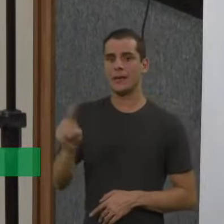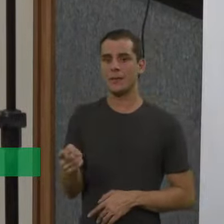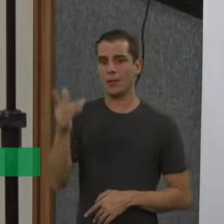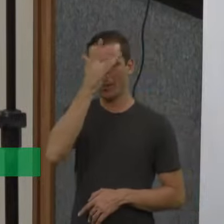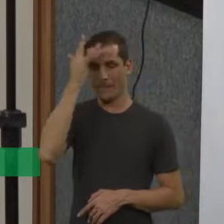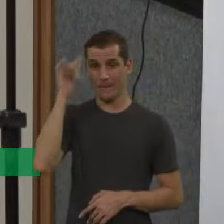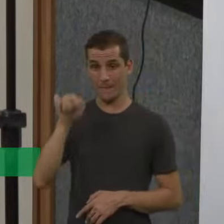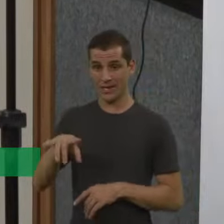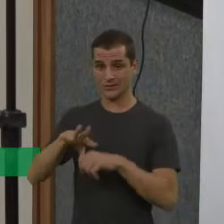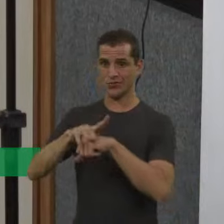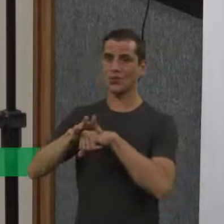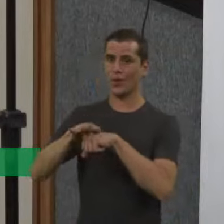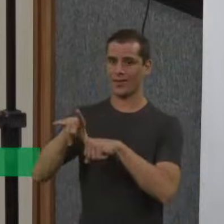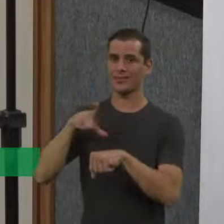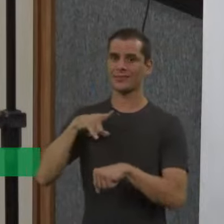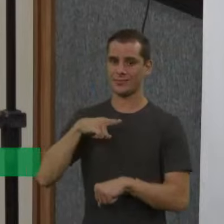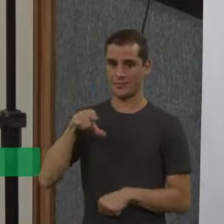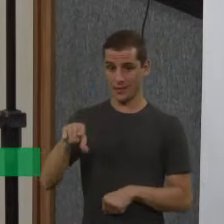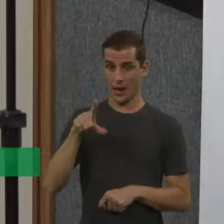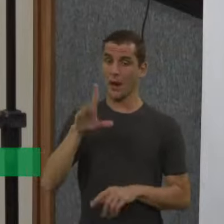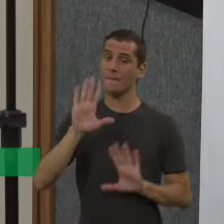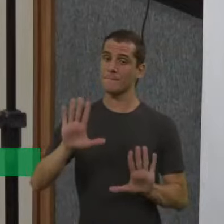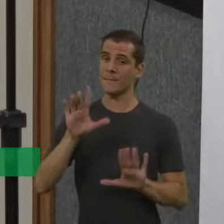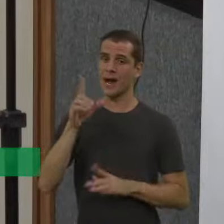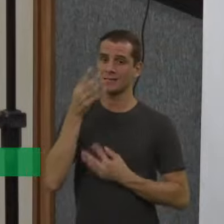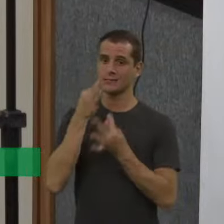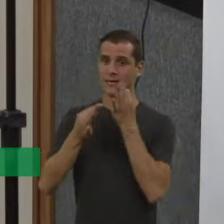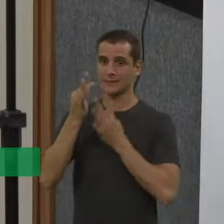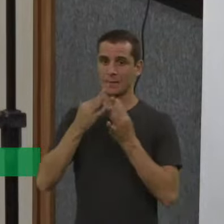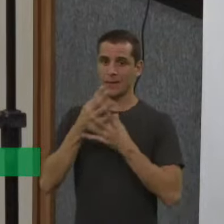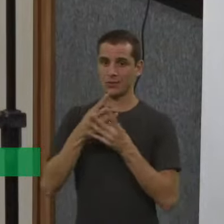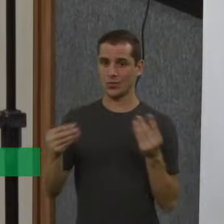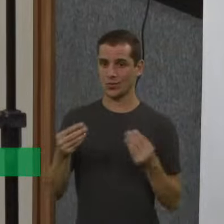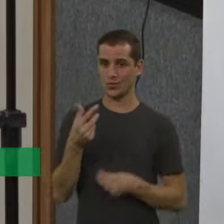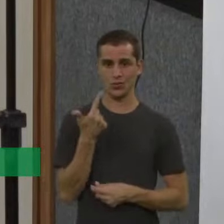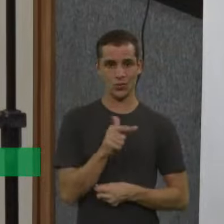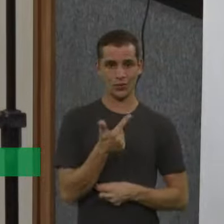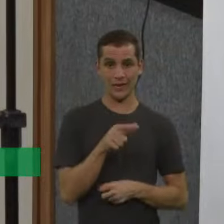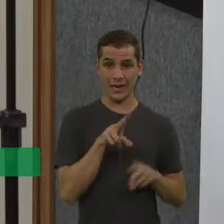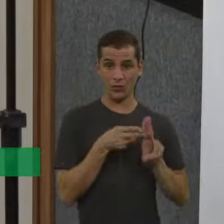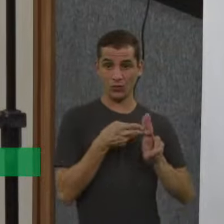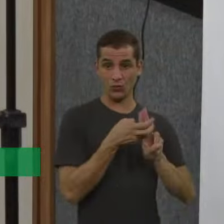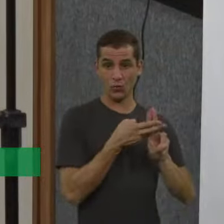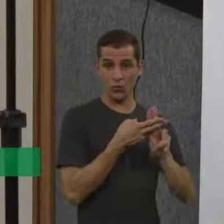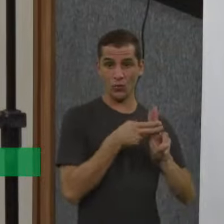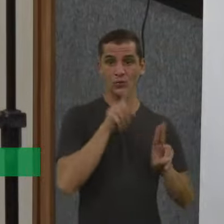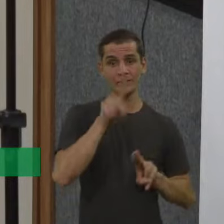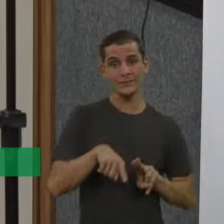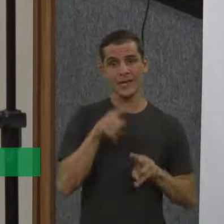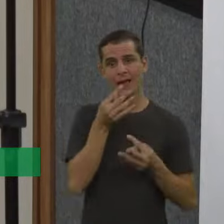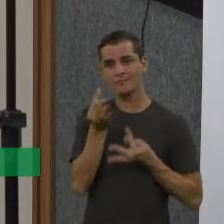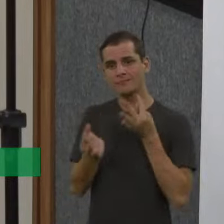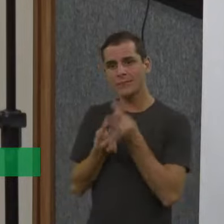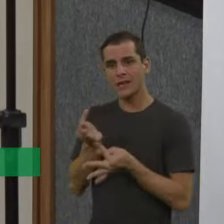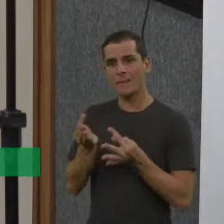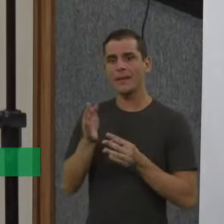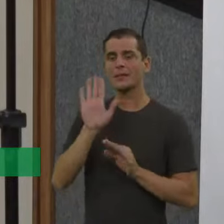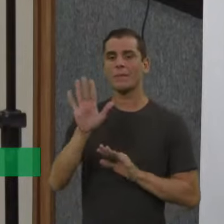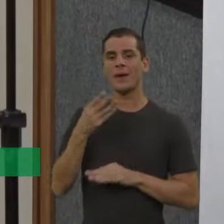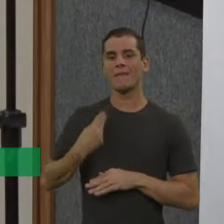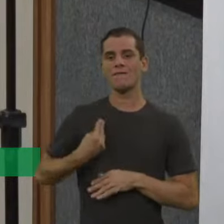de cura. Então, tudo que se faz hoje em dia via SUS é paliativo. E existe, sim,